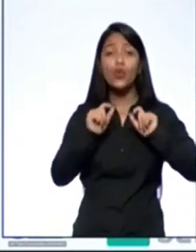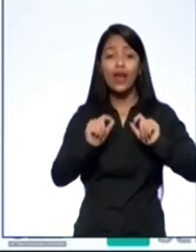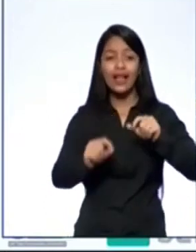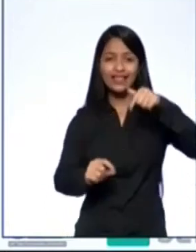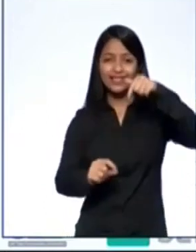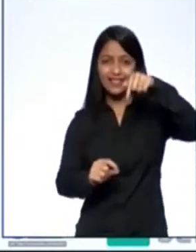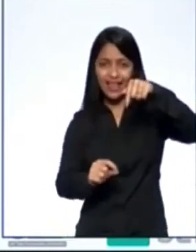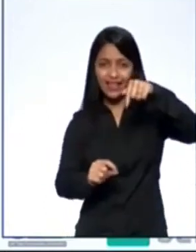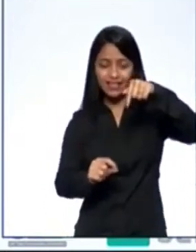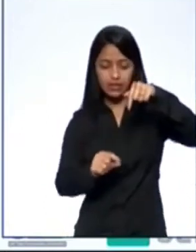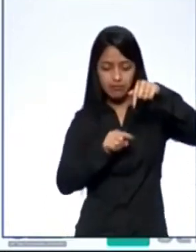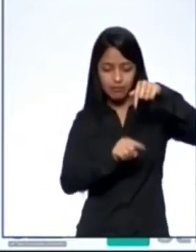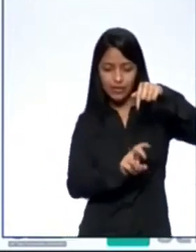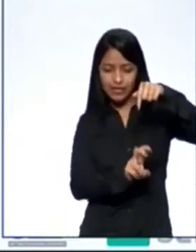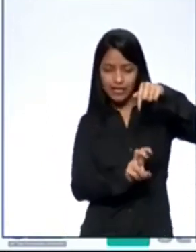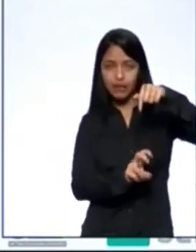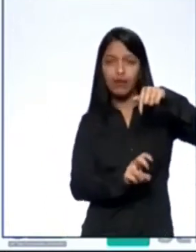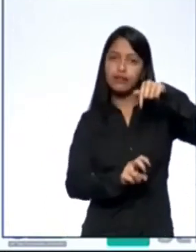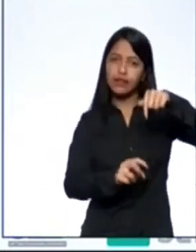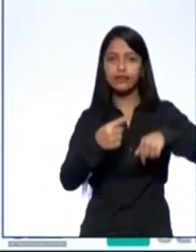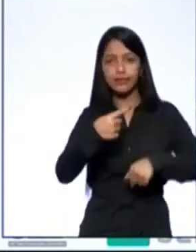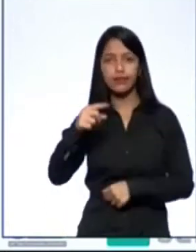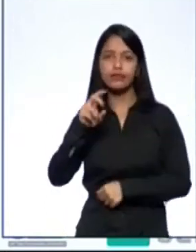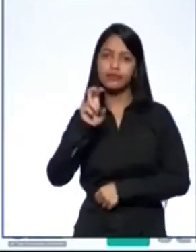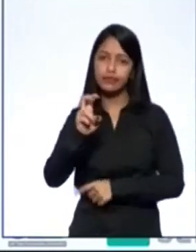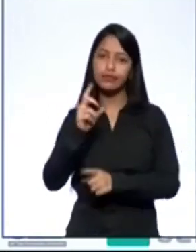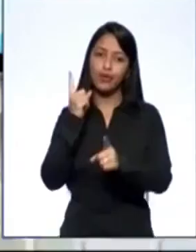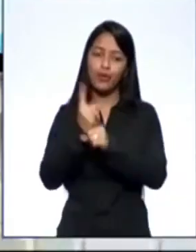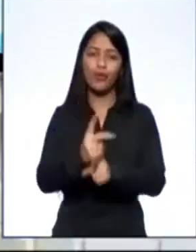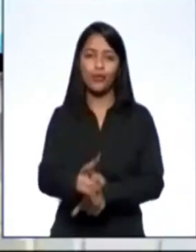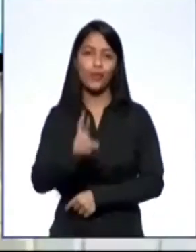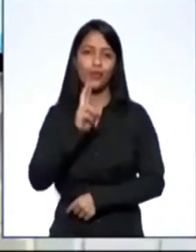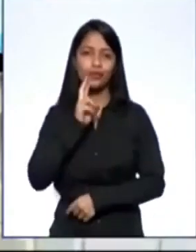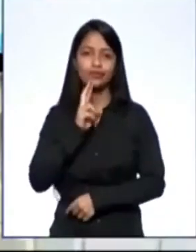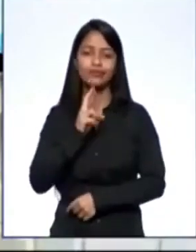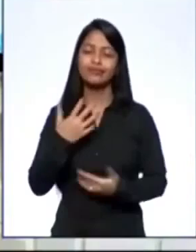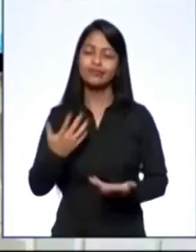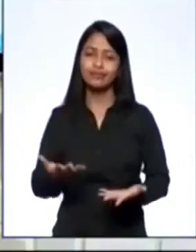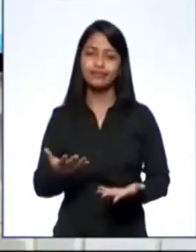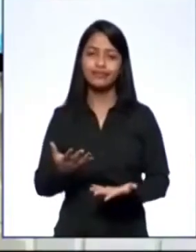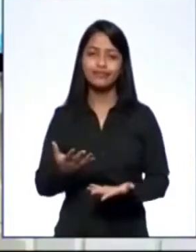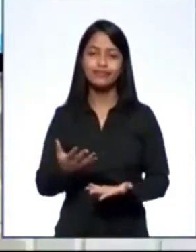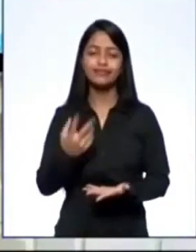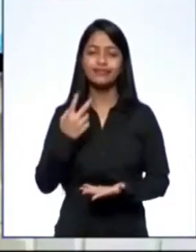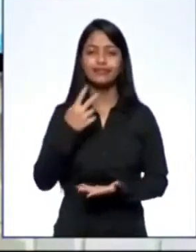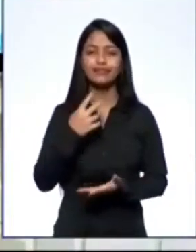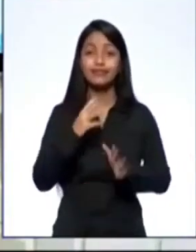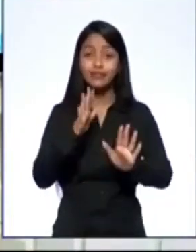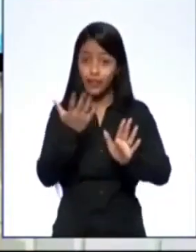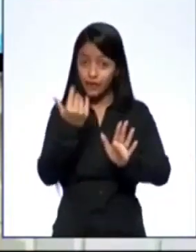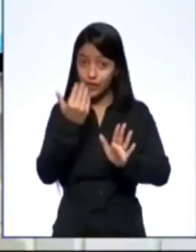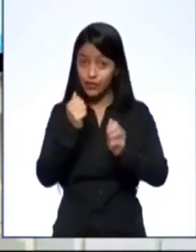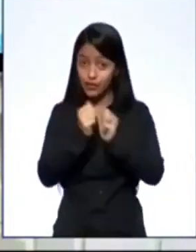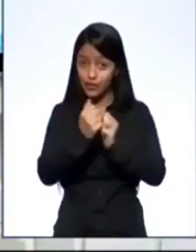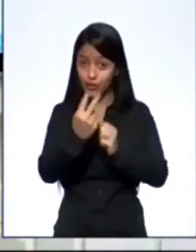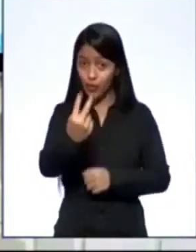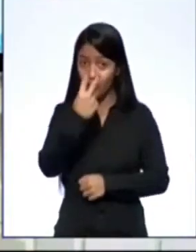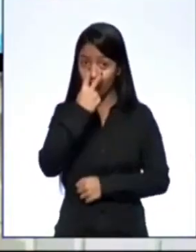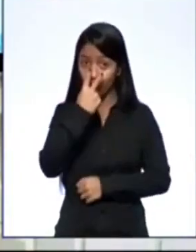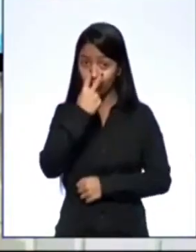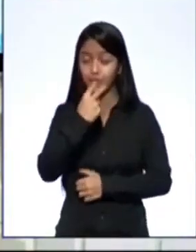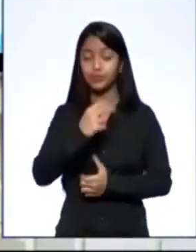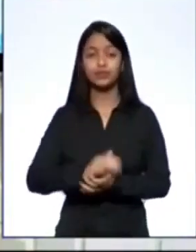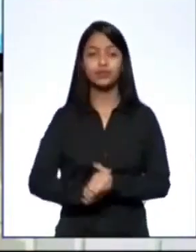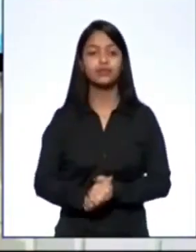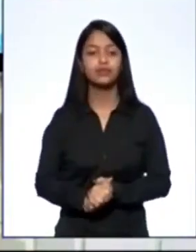/ Delta x parte nova o que coisa Quer ver ó tem comigo aqui ó vai olhar